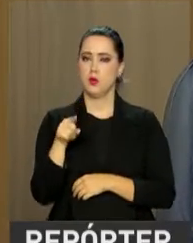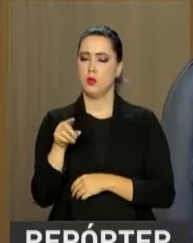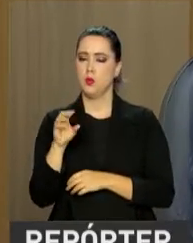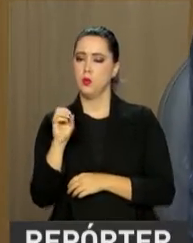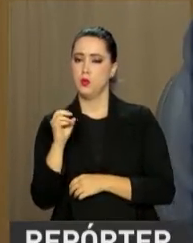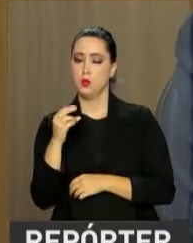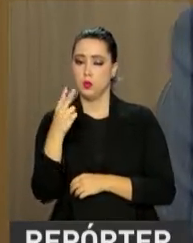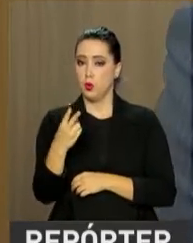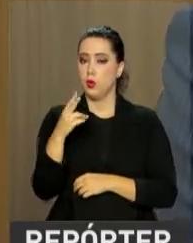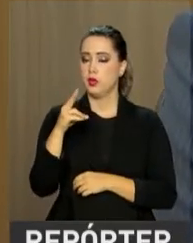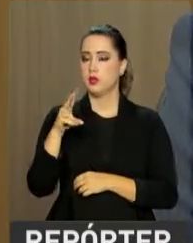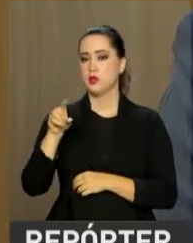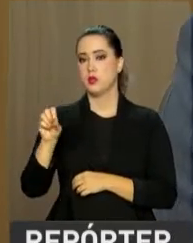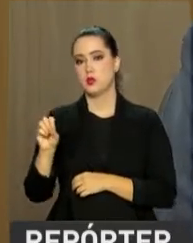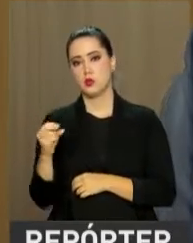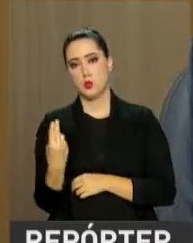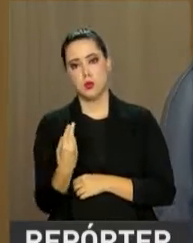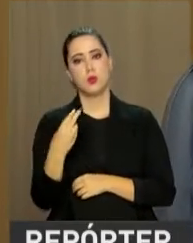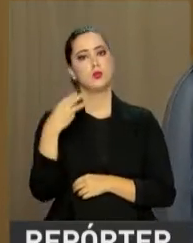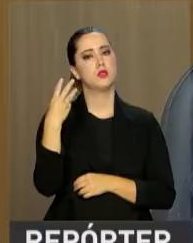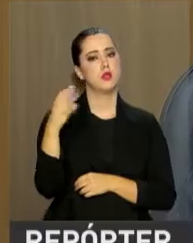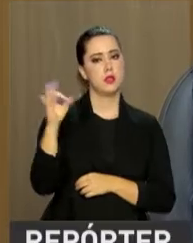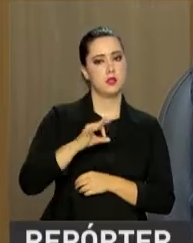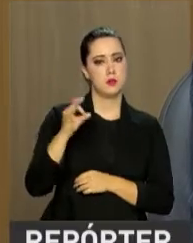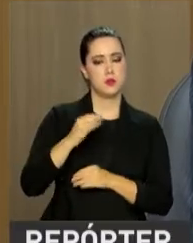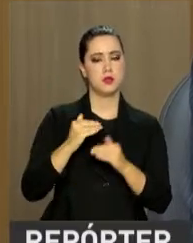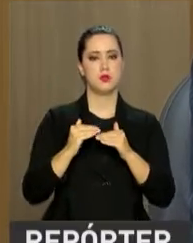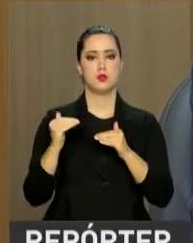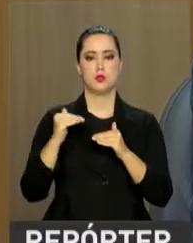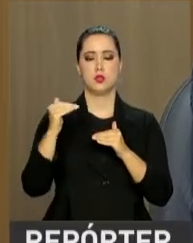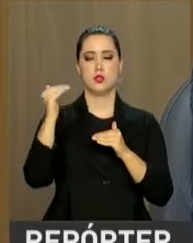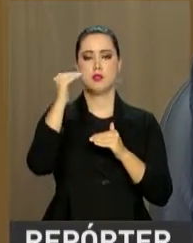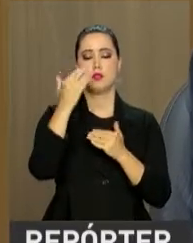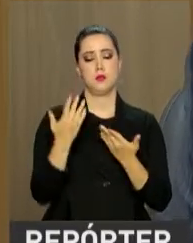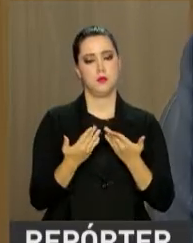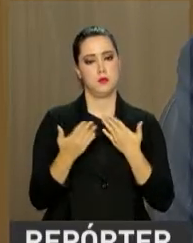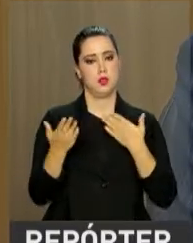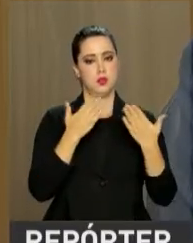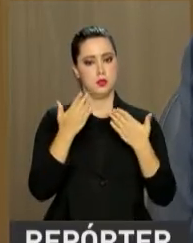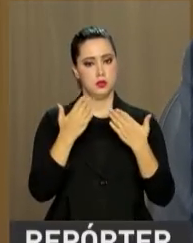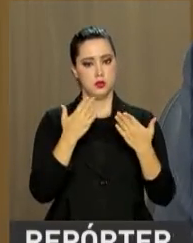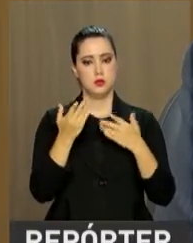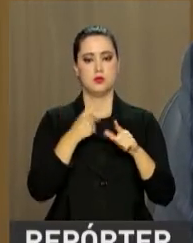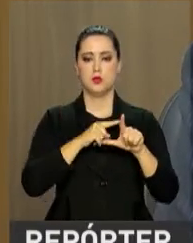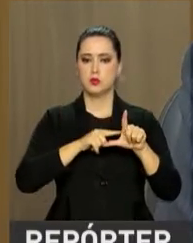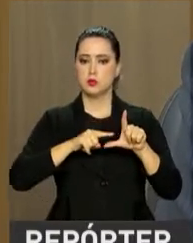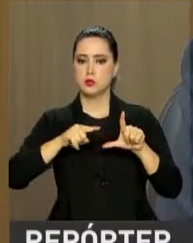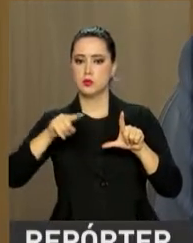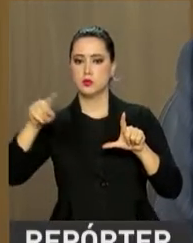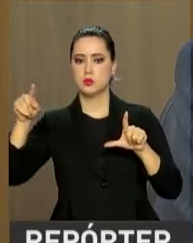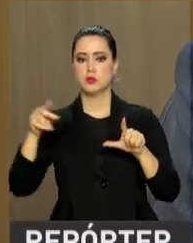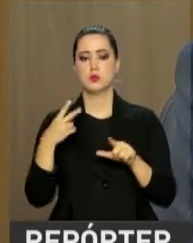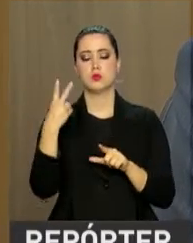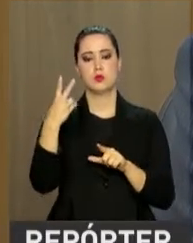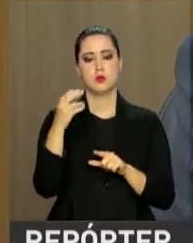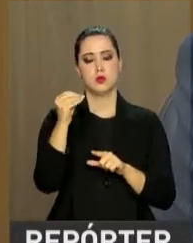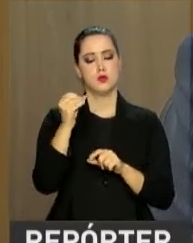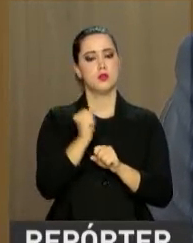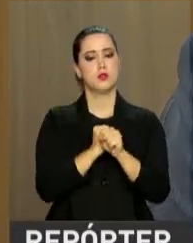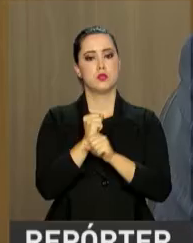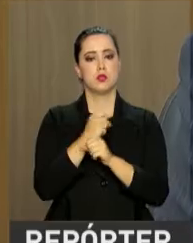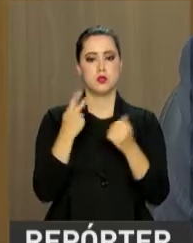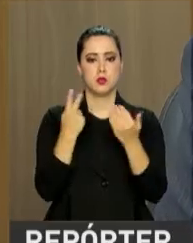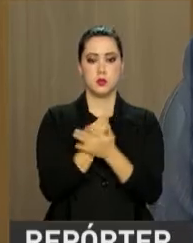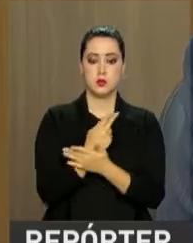cento voltando ao patamar aaa anterior tradicional das últimas duas décadas